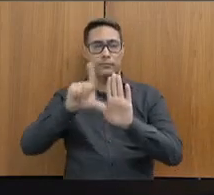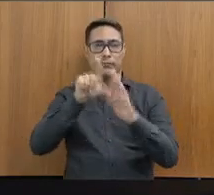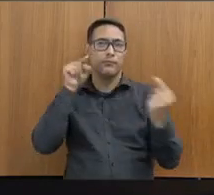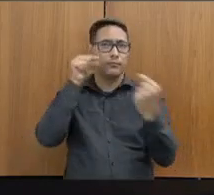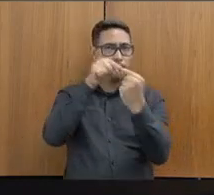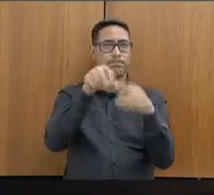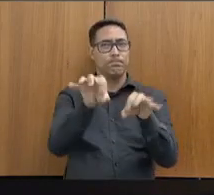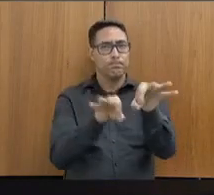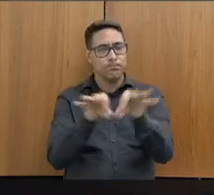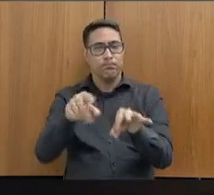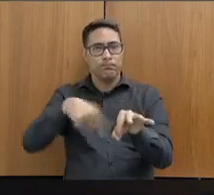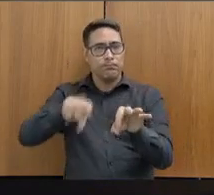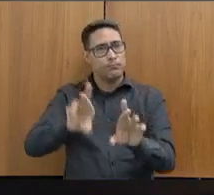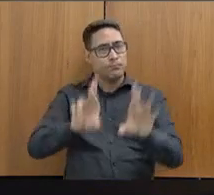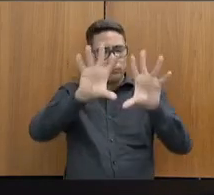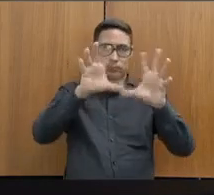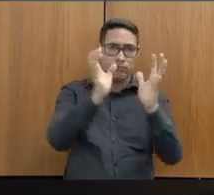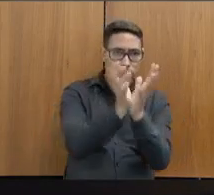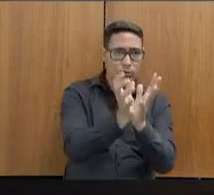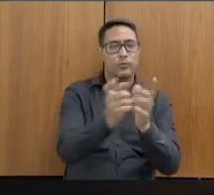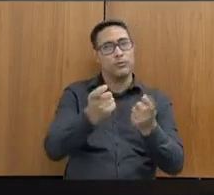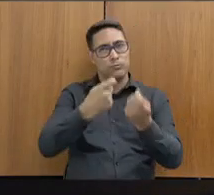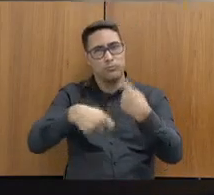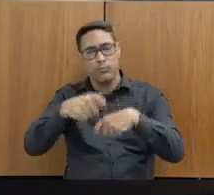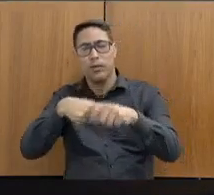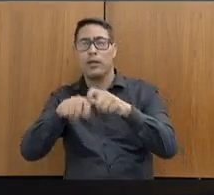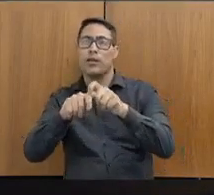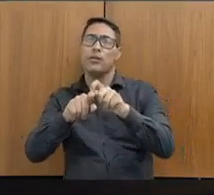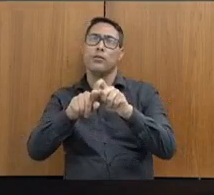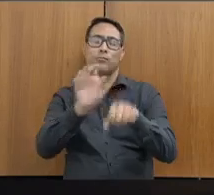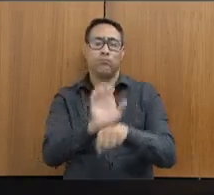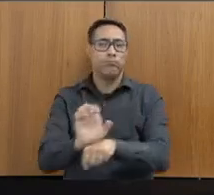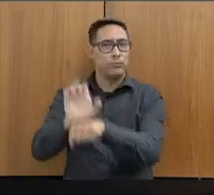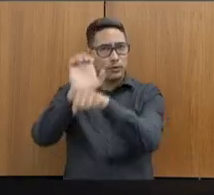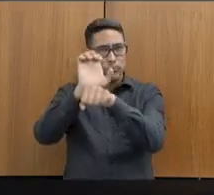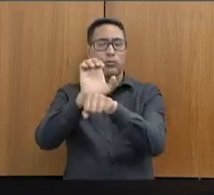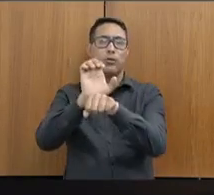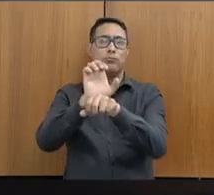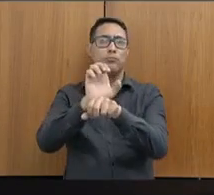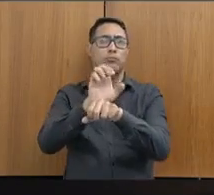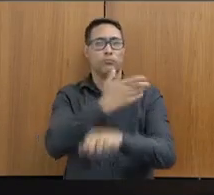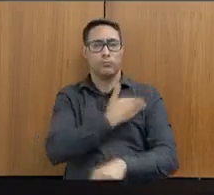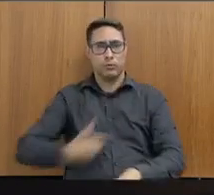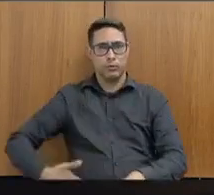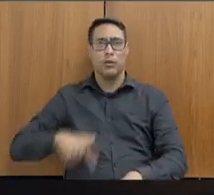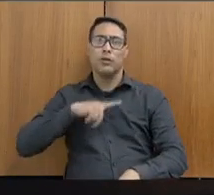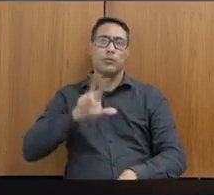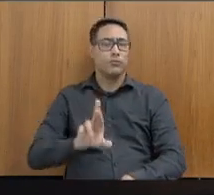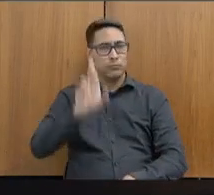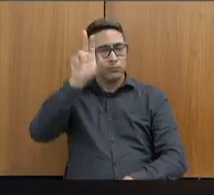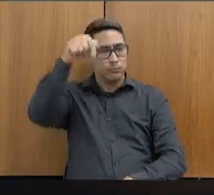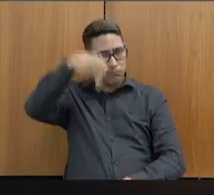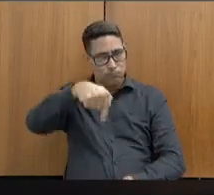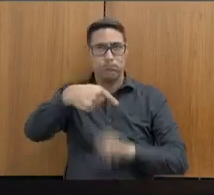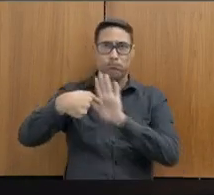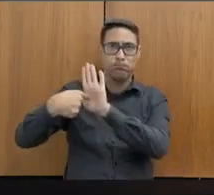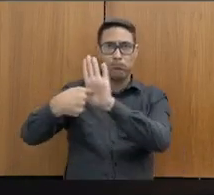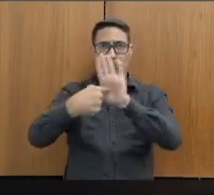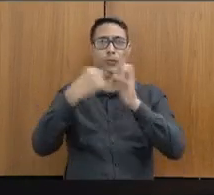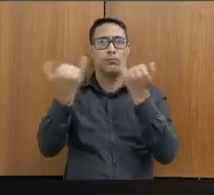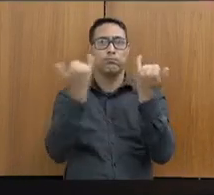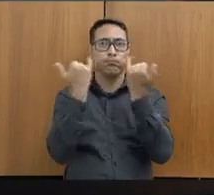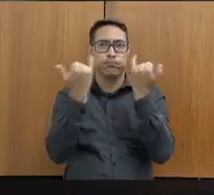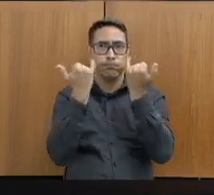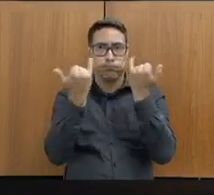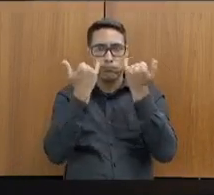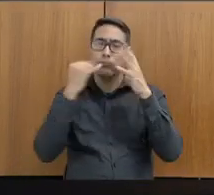dirigentes de órgãos e entidades da administração pública estadual comparecem às comissões desta Casa para prestar informações sobre